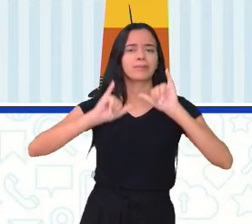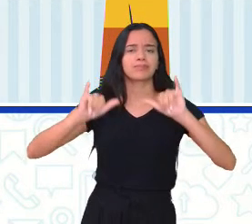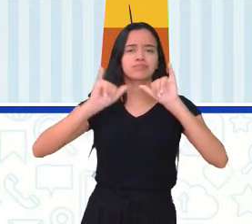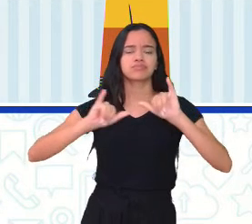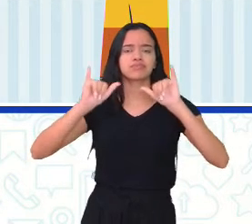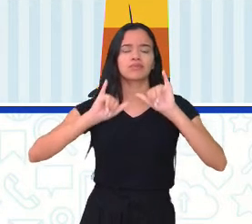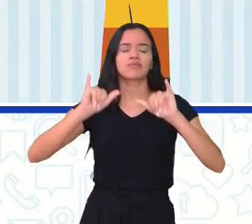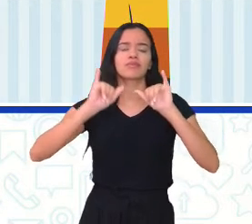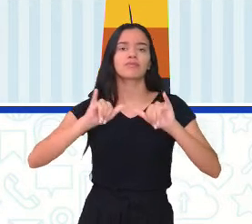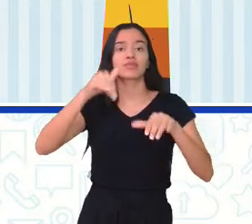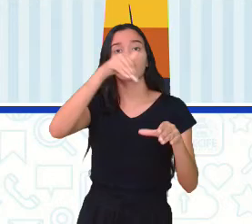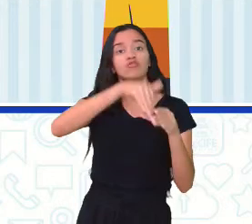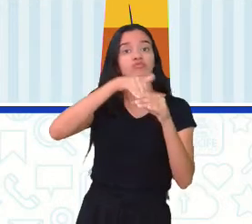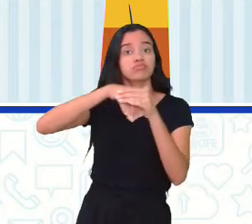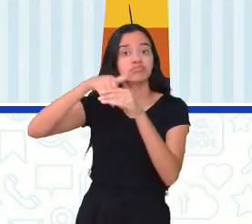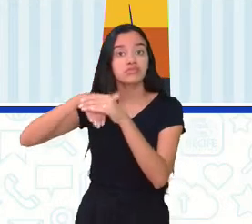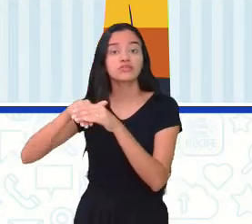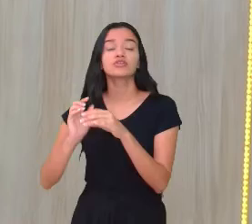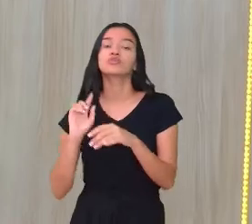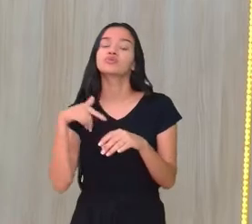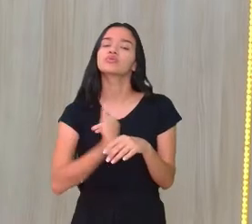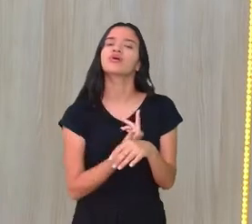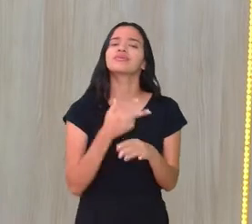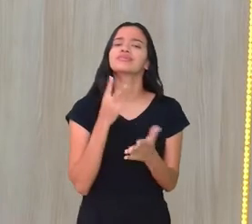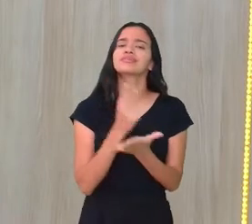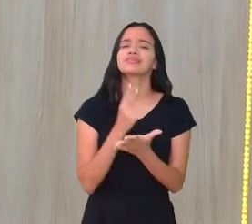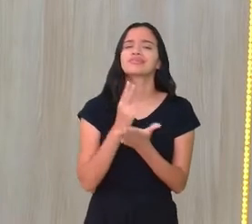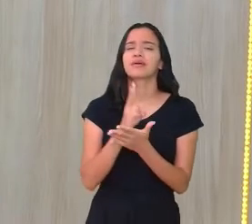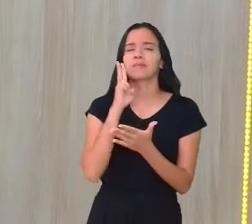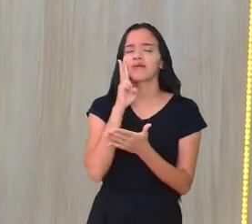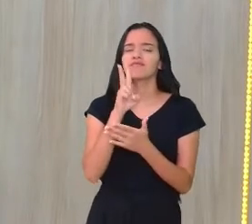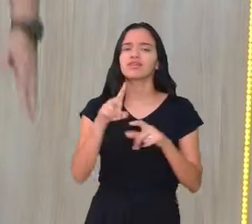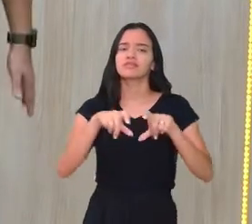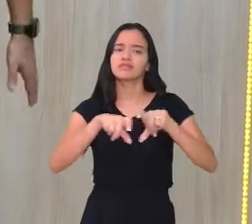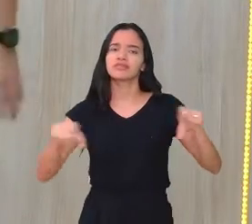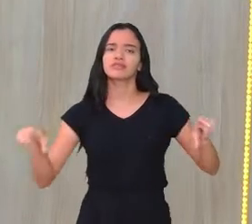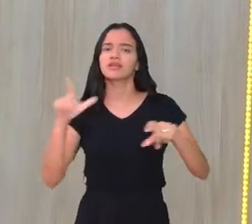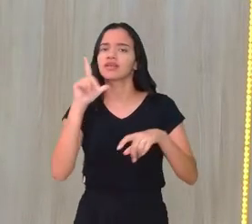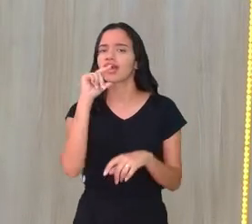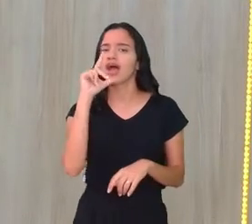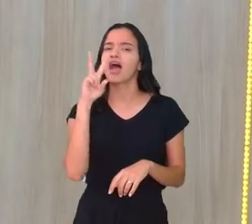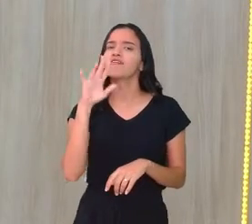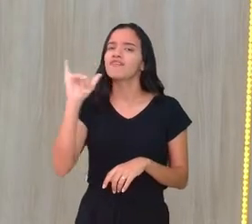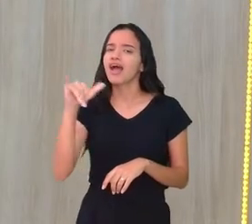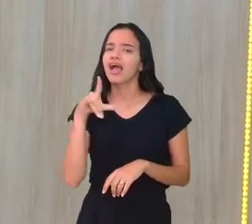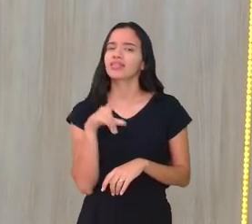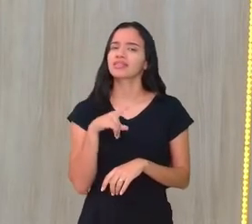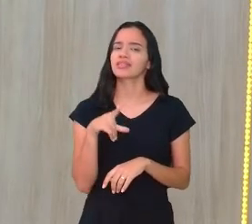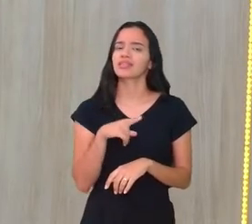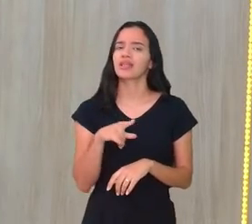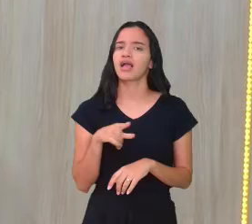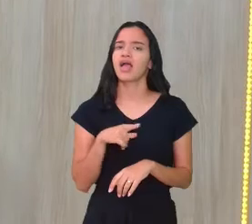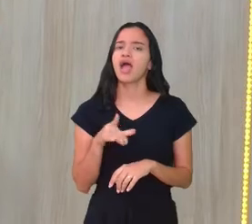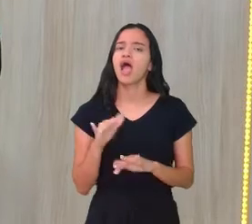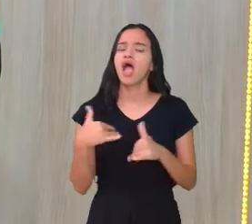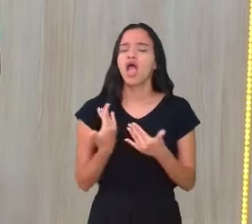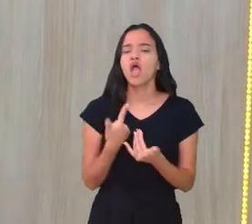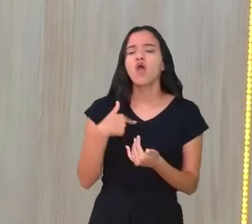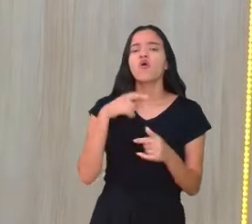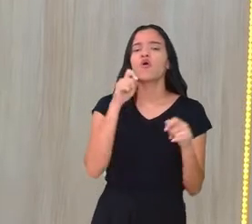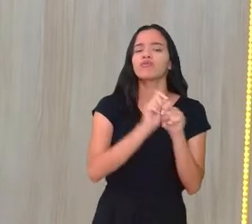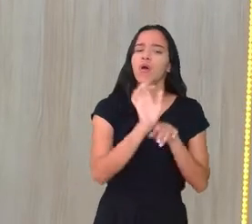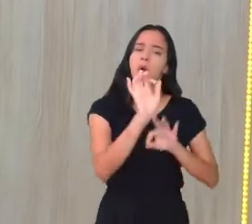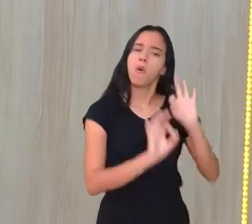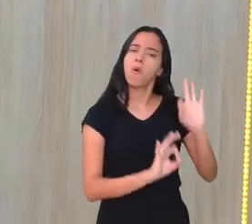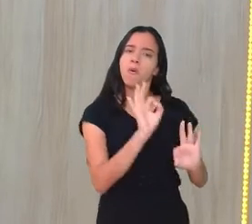às eleições, e a gente sempre escuta falar dessa história de saneamento, né? Vai ter, aí eu vou fazer o saneamento, eu vou